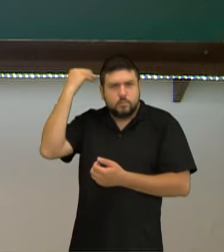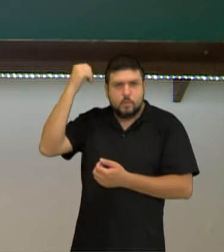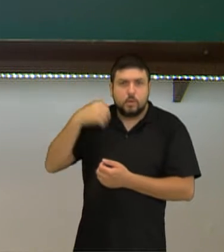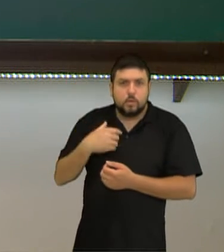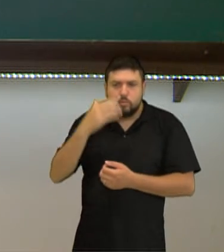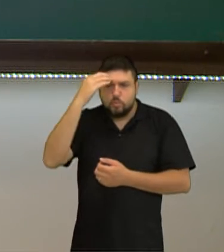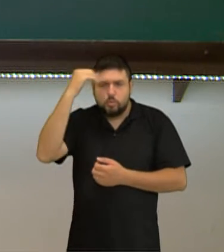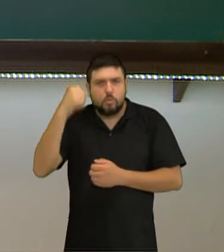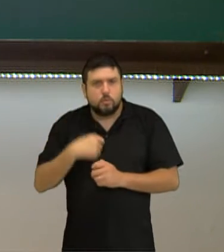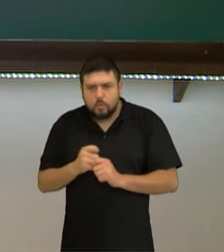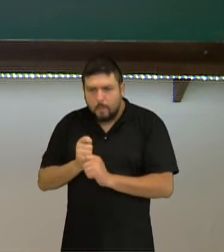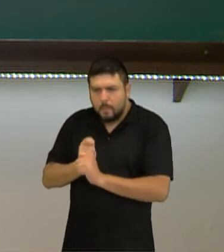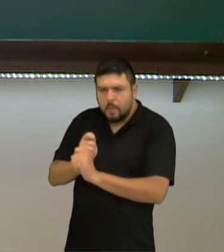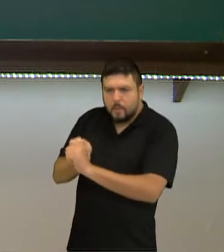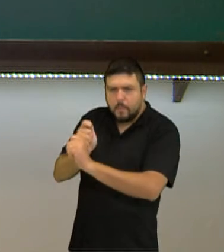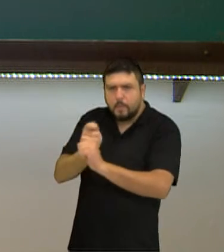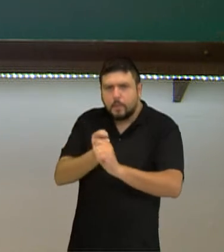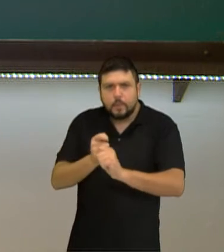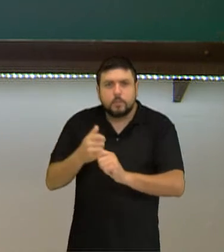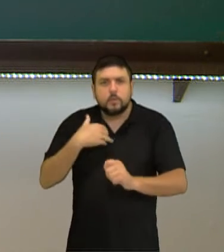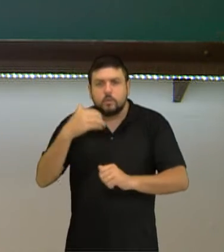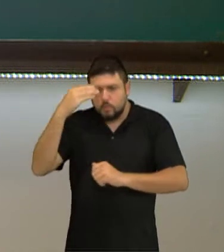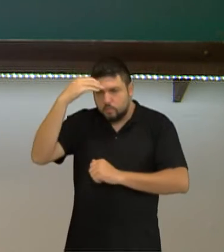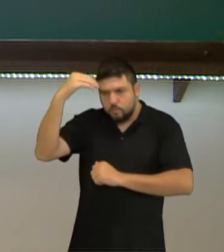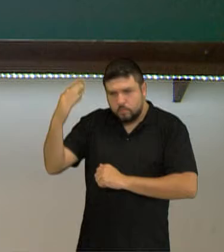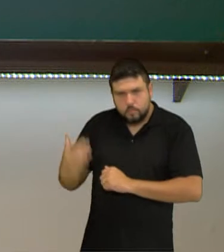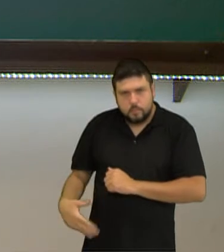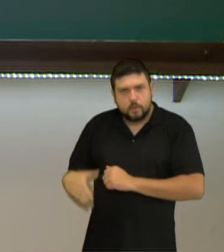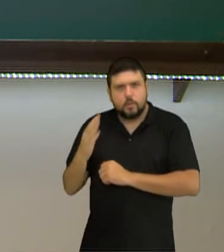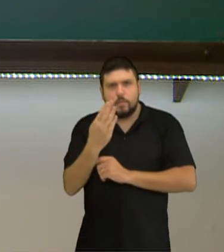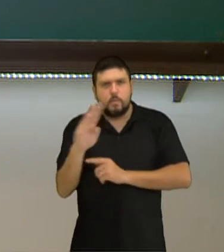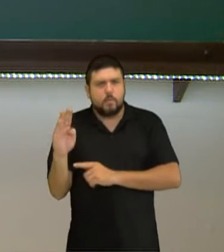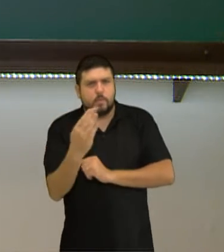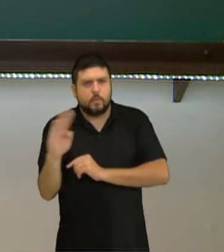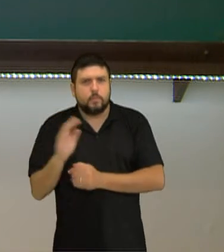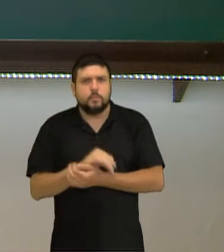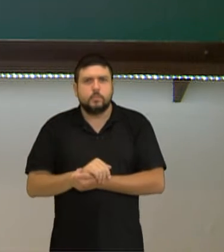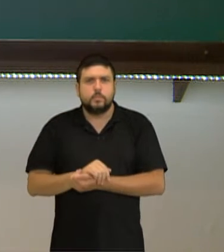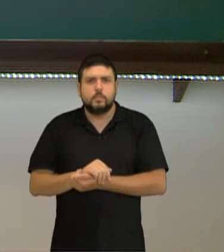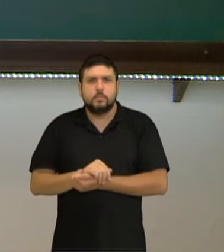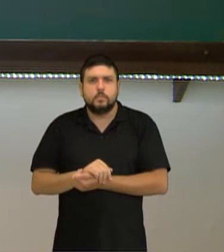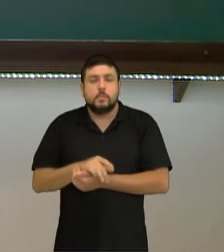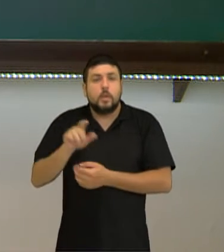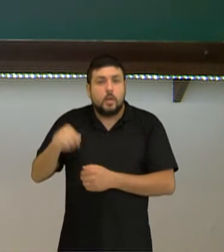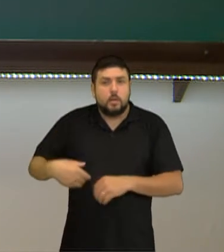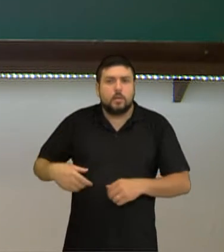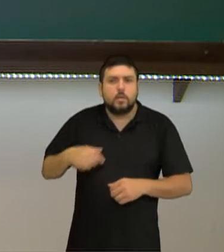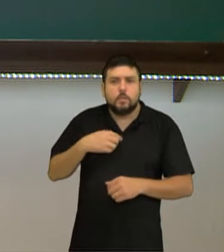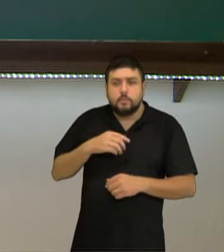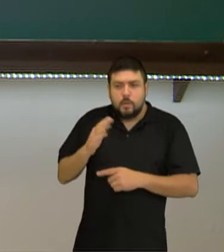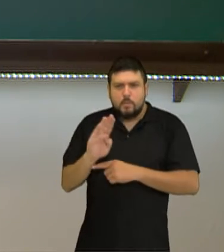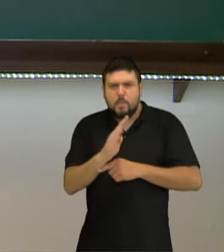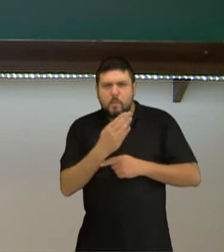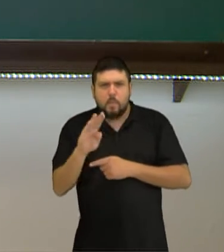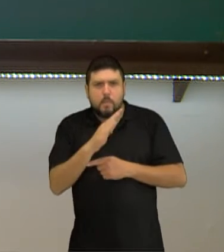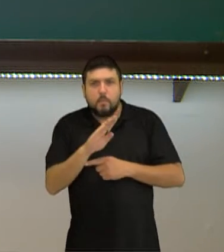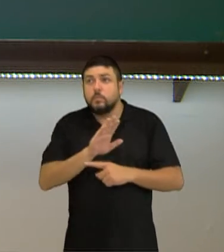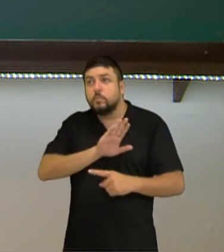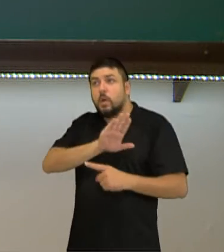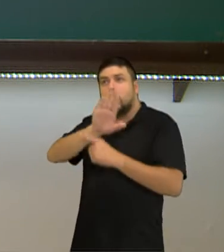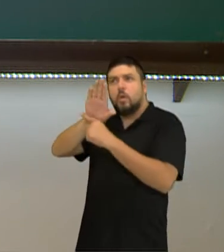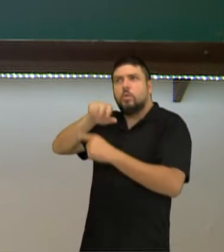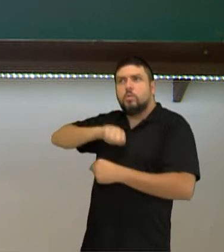no século XX, uma homenagem aos bandeirantes. E que sim, eles vão auxiliar os portugueses nesse reconhecimento,